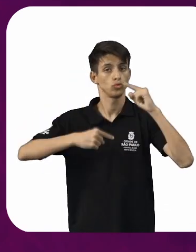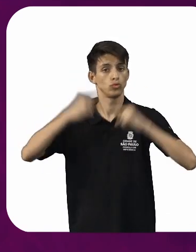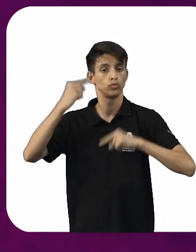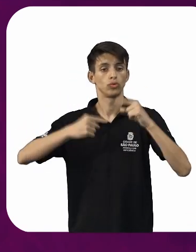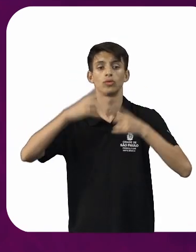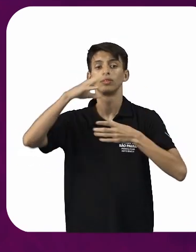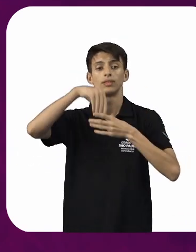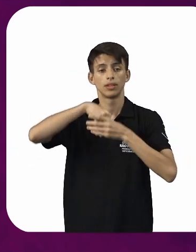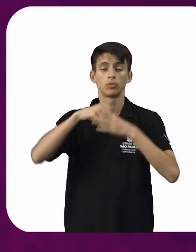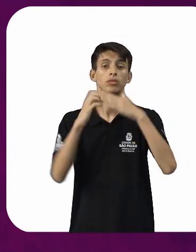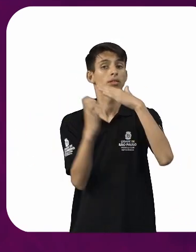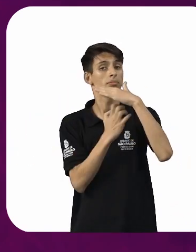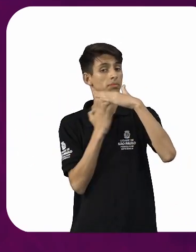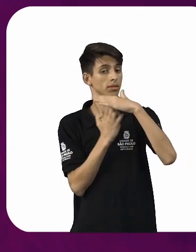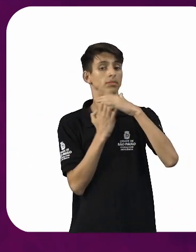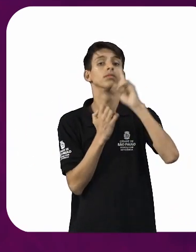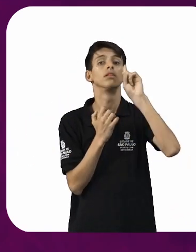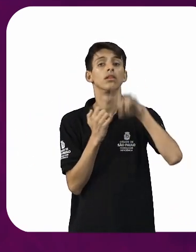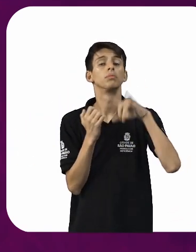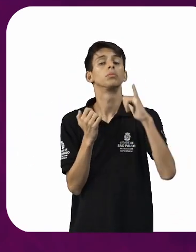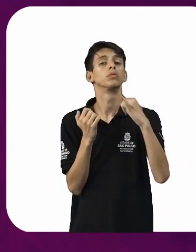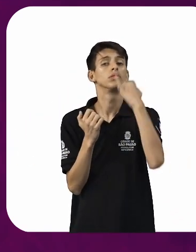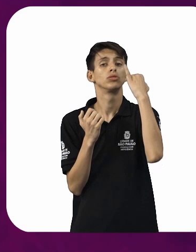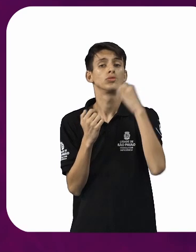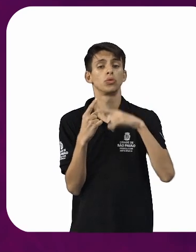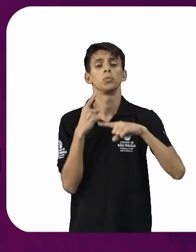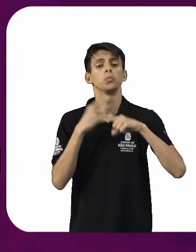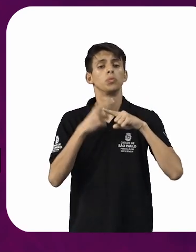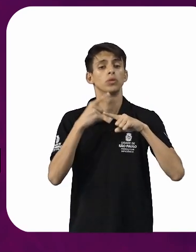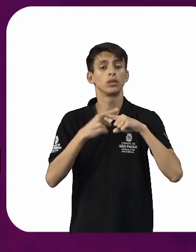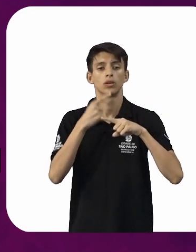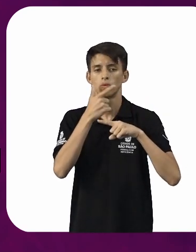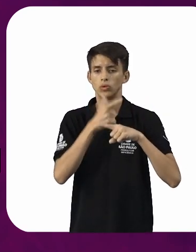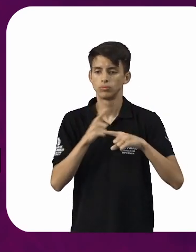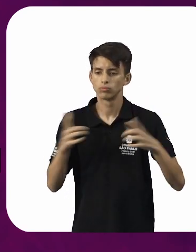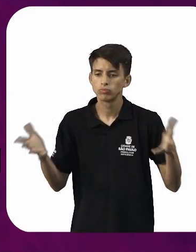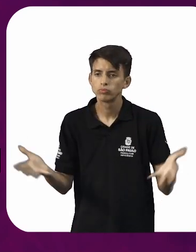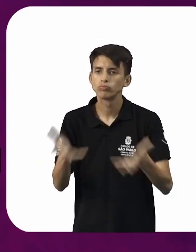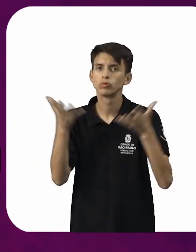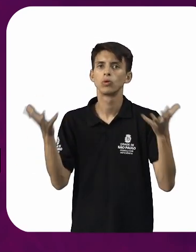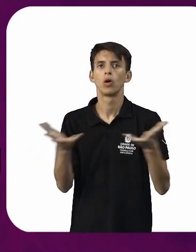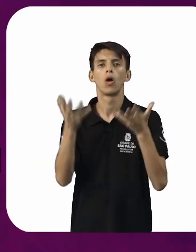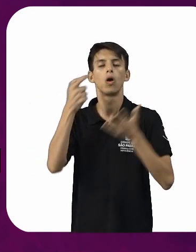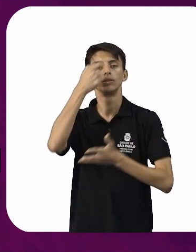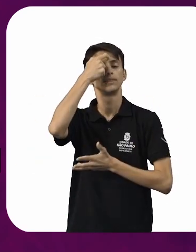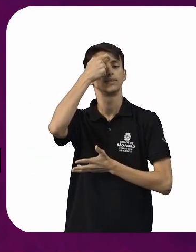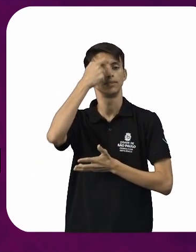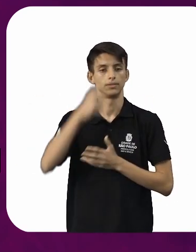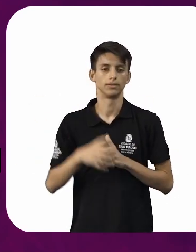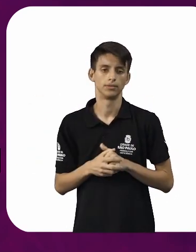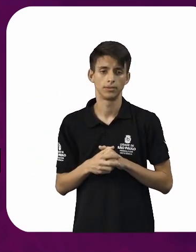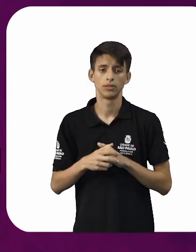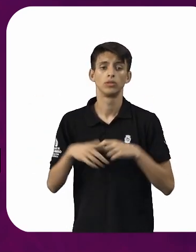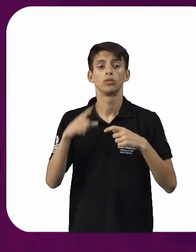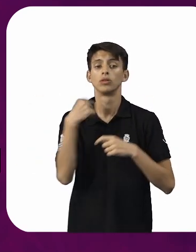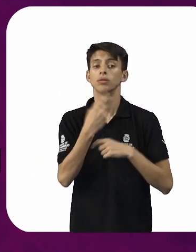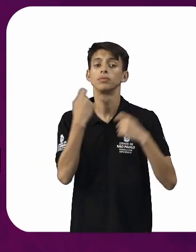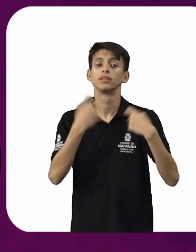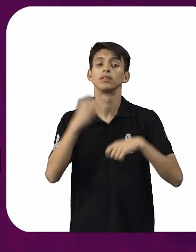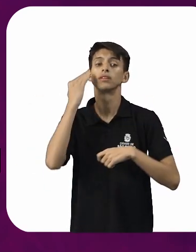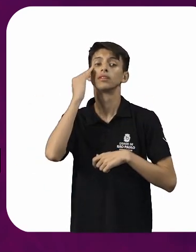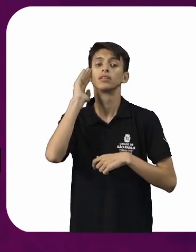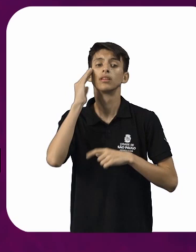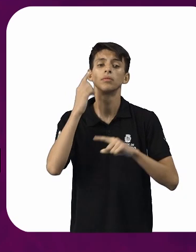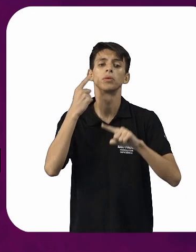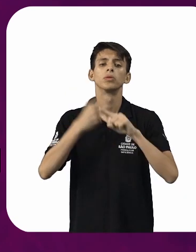das instituições, dentro das empresas, ela é de fundamental importância porque ela remete a uma questão civilizatória. A gente precisa entender